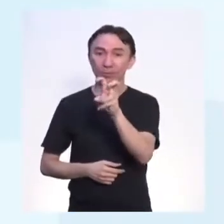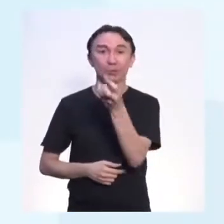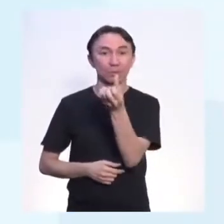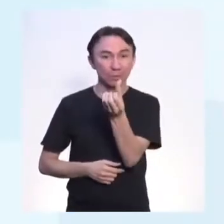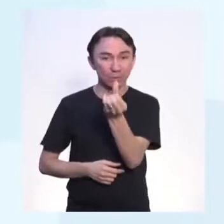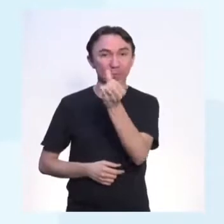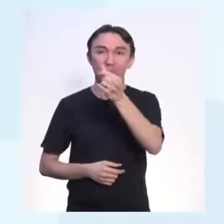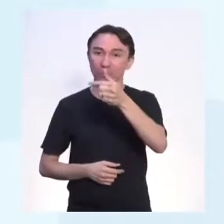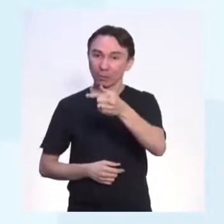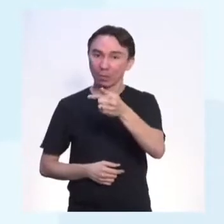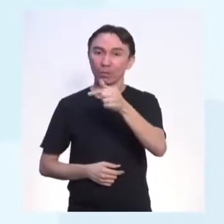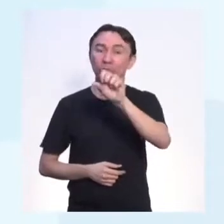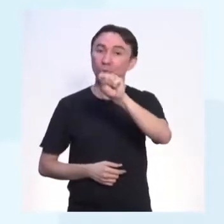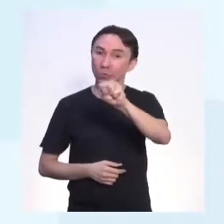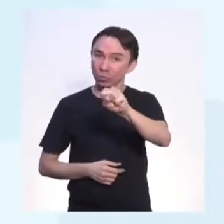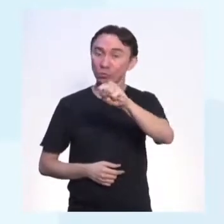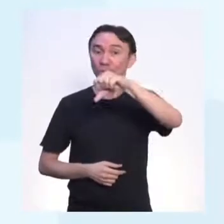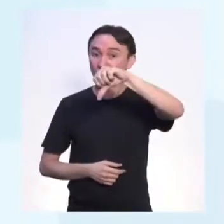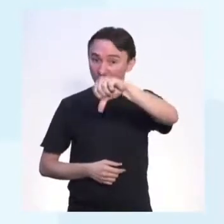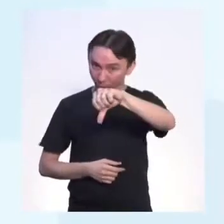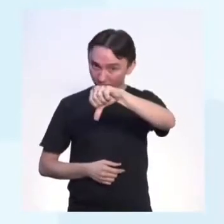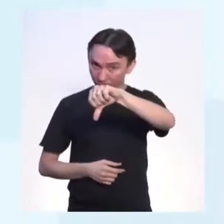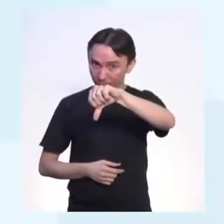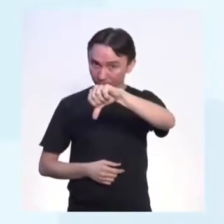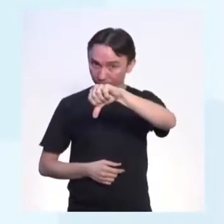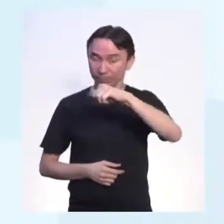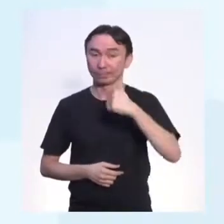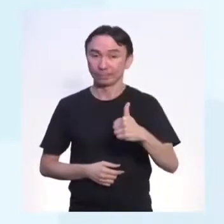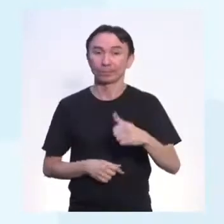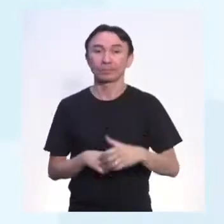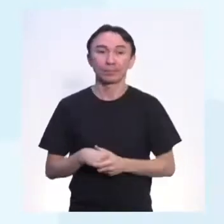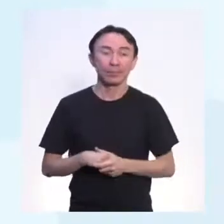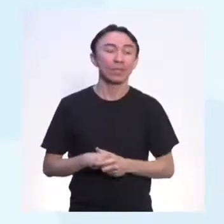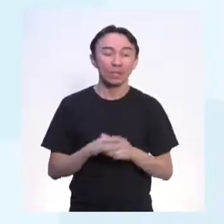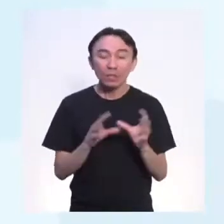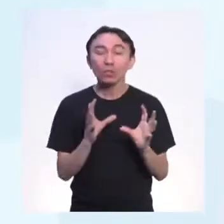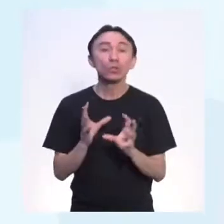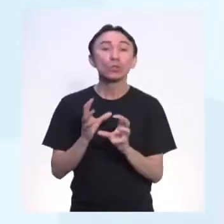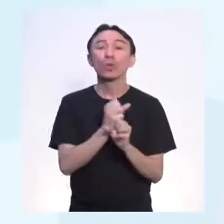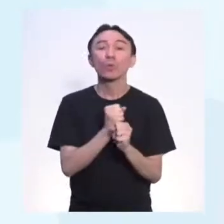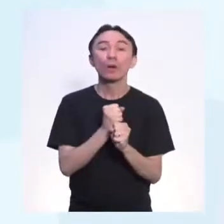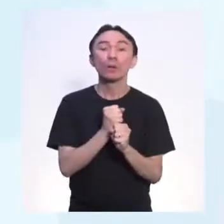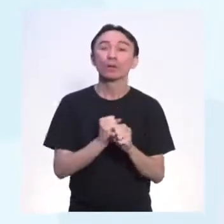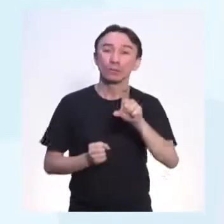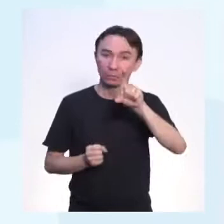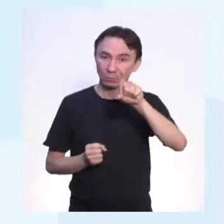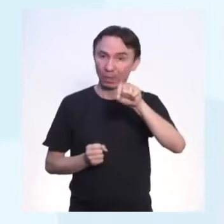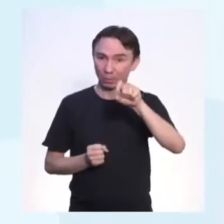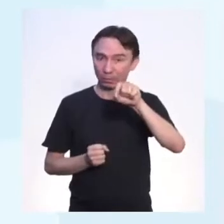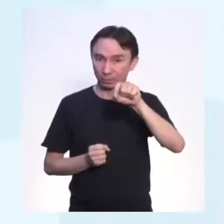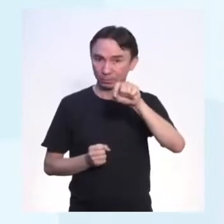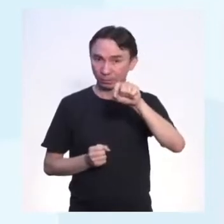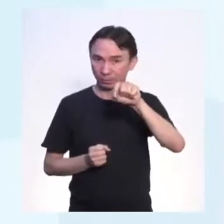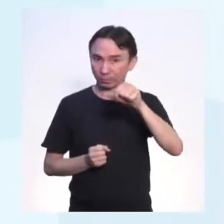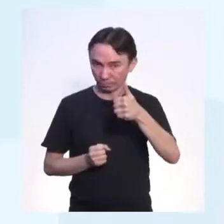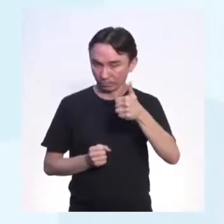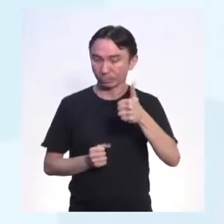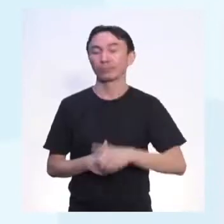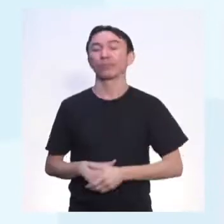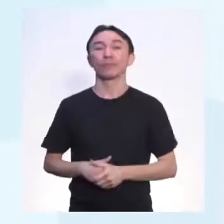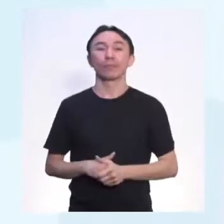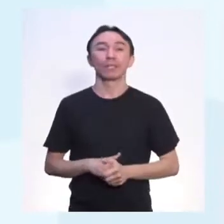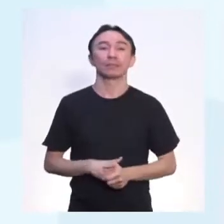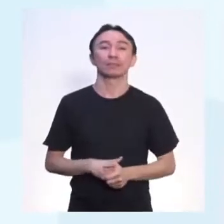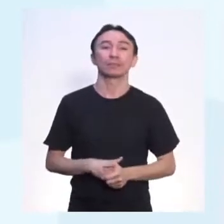5, 6, 7, 8 e 9. No total, nós temos 10. Perfeito.